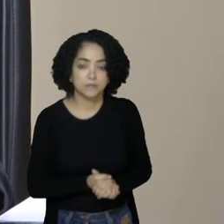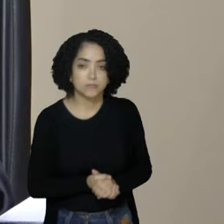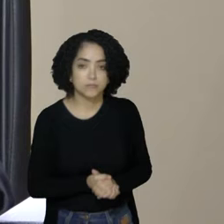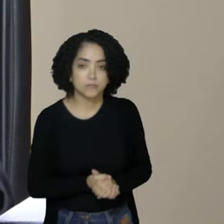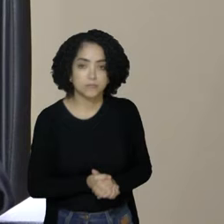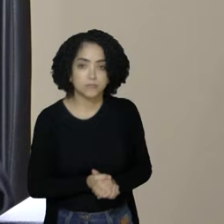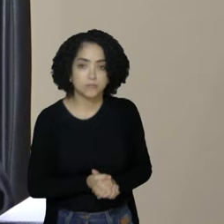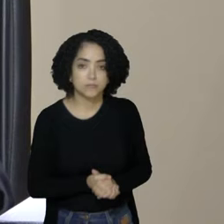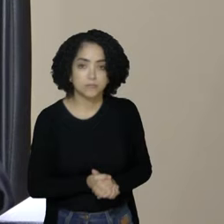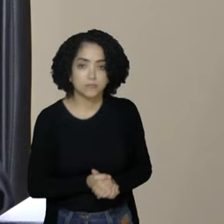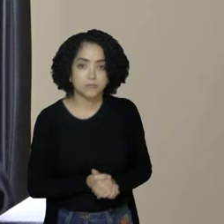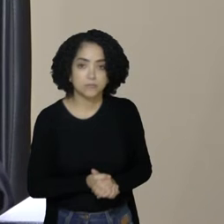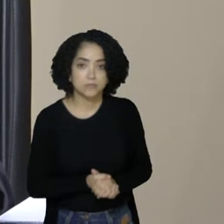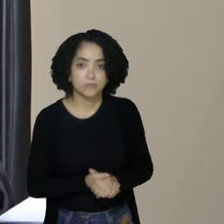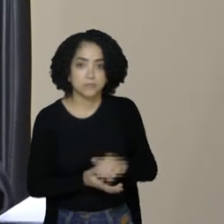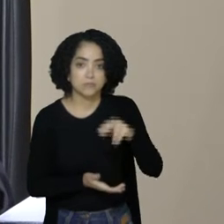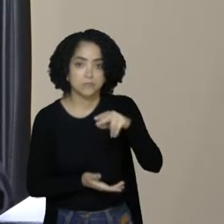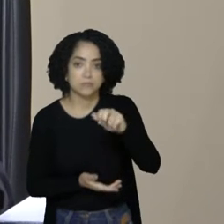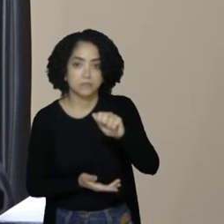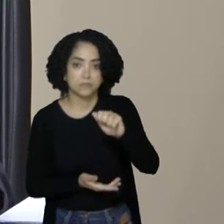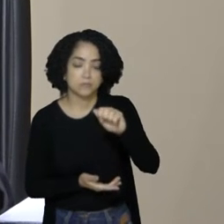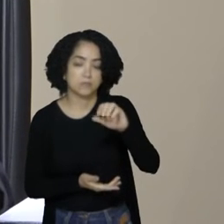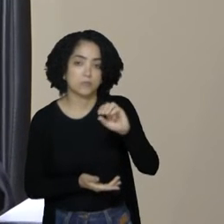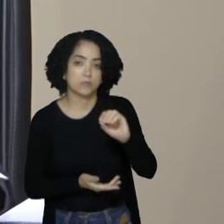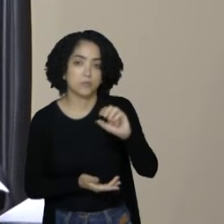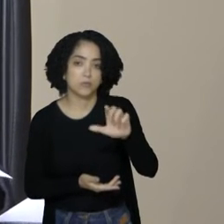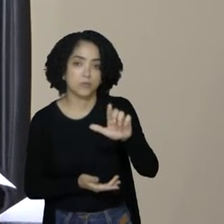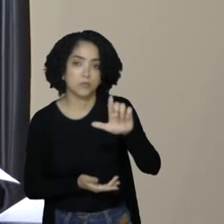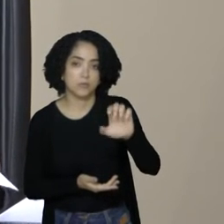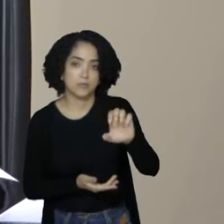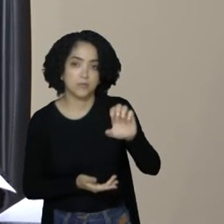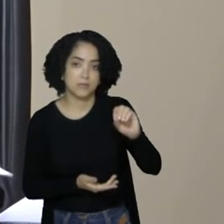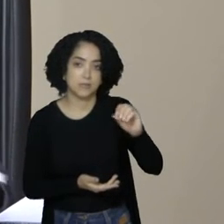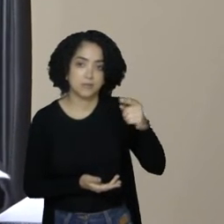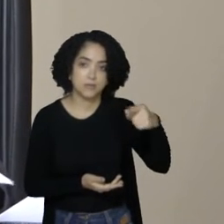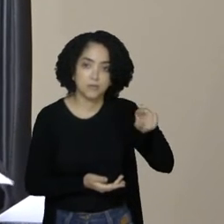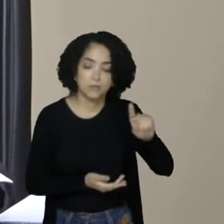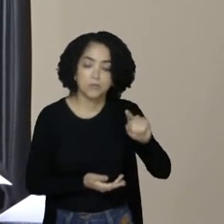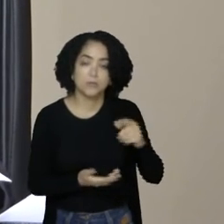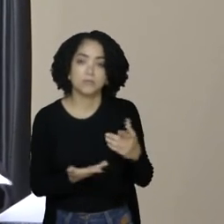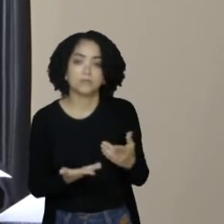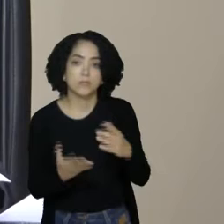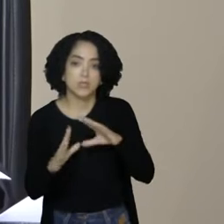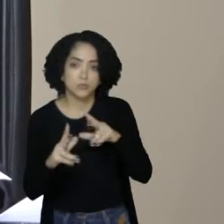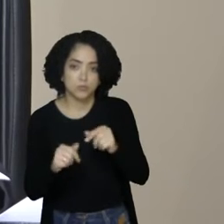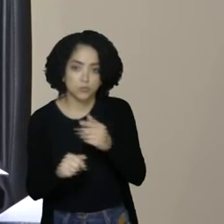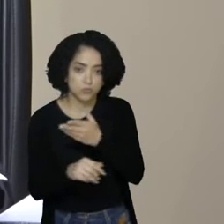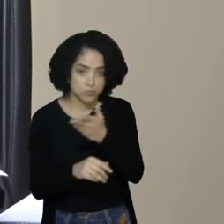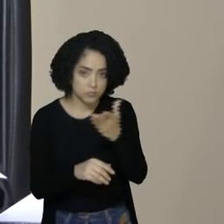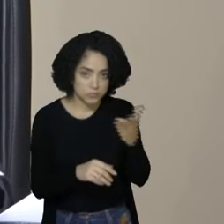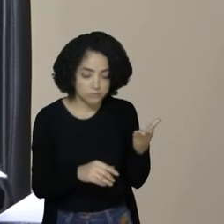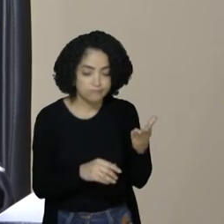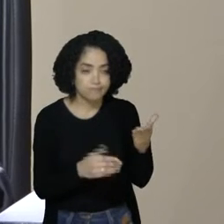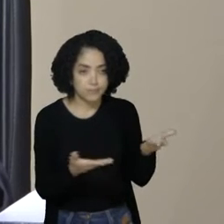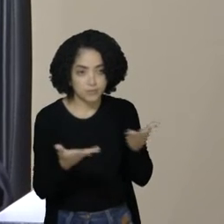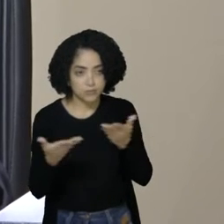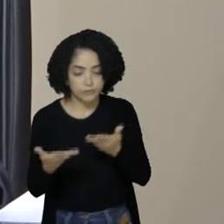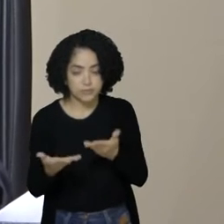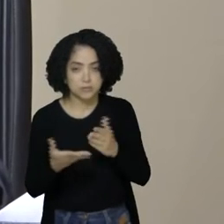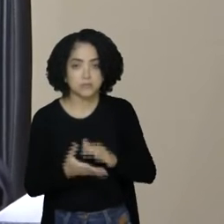deputado Napoleão Bernardes. Seja bem-vindo a esta casa e a todos aqueles que visitam a nossa casa no dia de